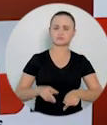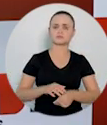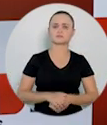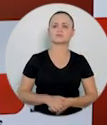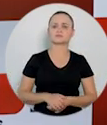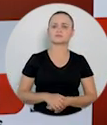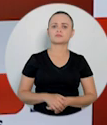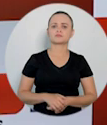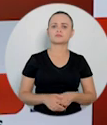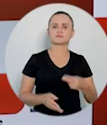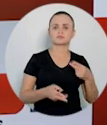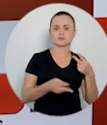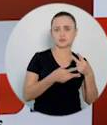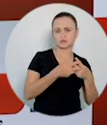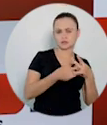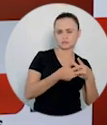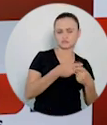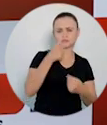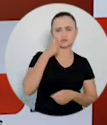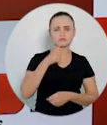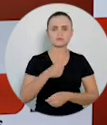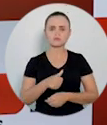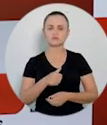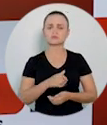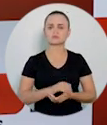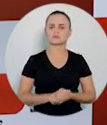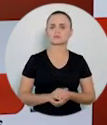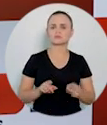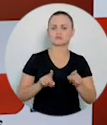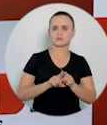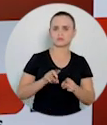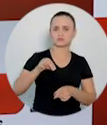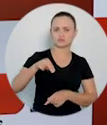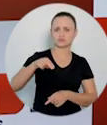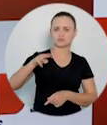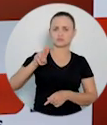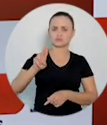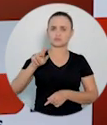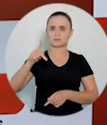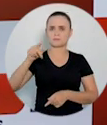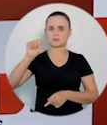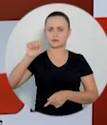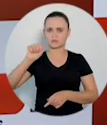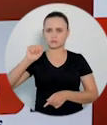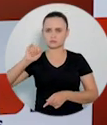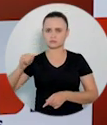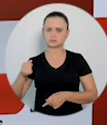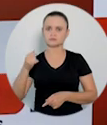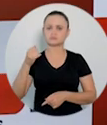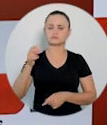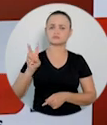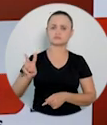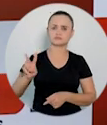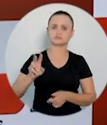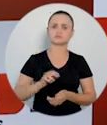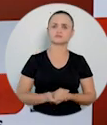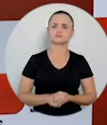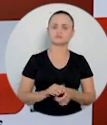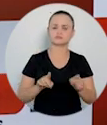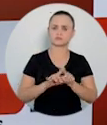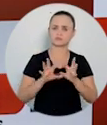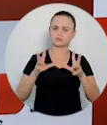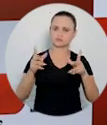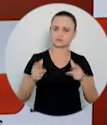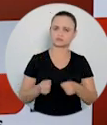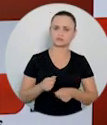Mulher, da BMCJ, do IBDFAM, do NUPAV, que é o Núcleo de Prevenção à Violência, como também de vários